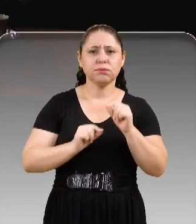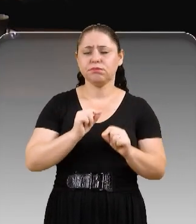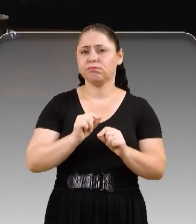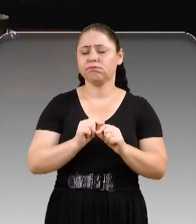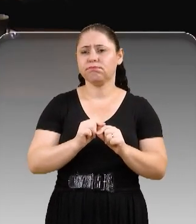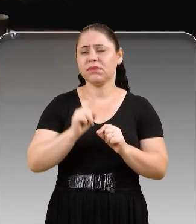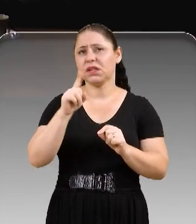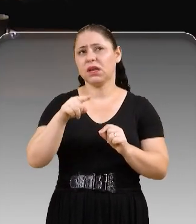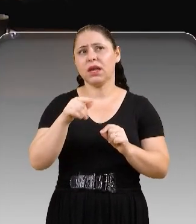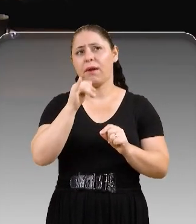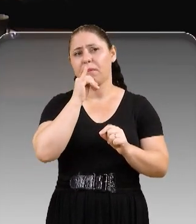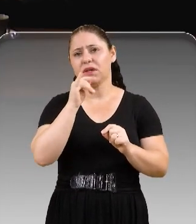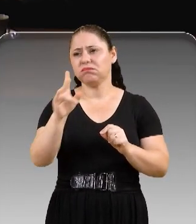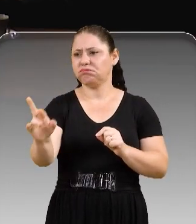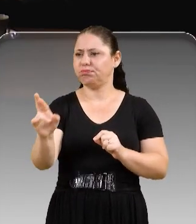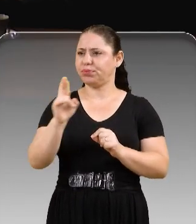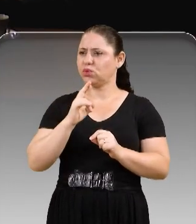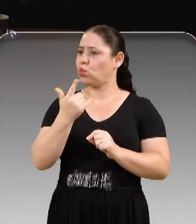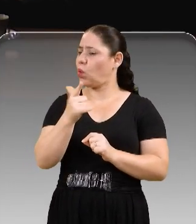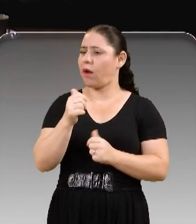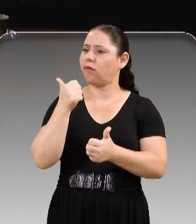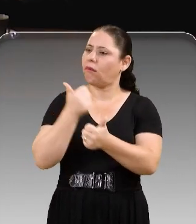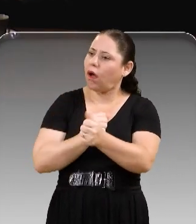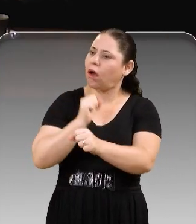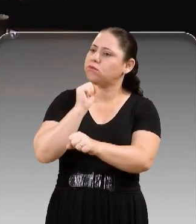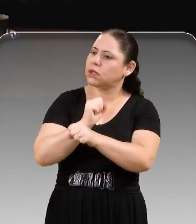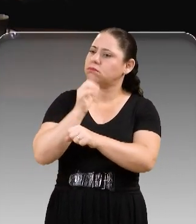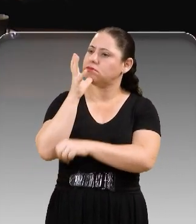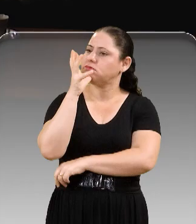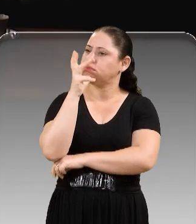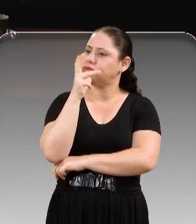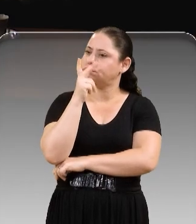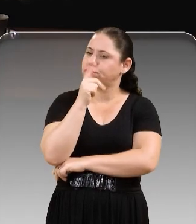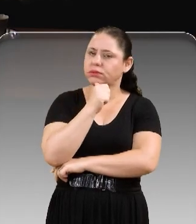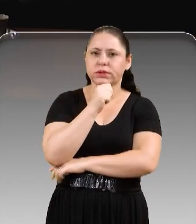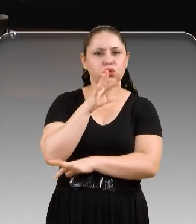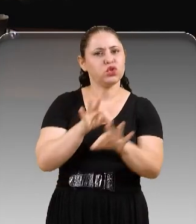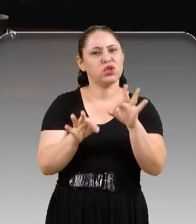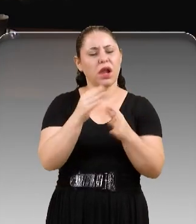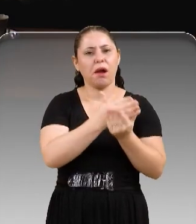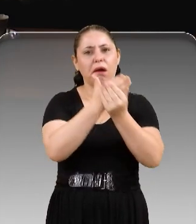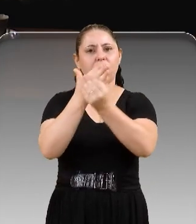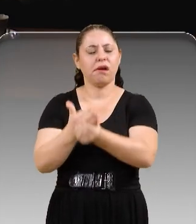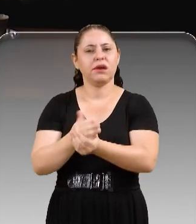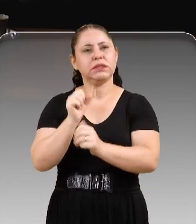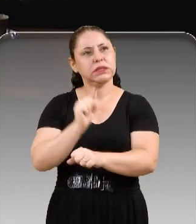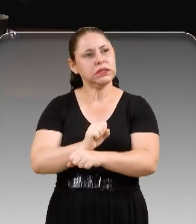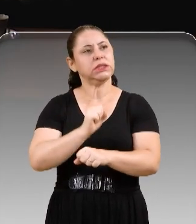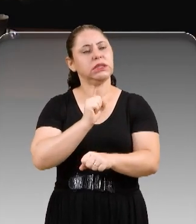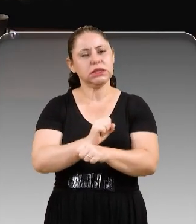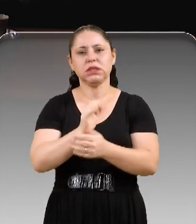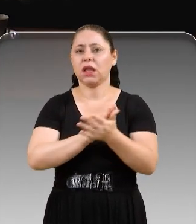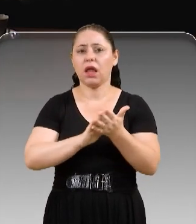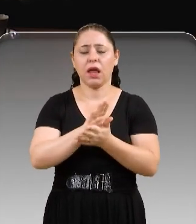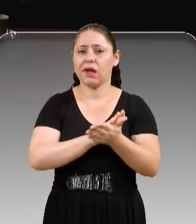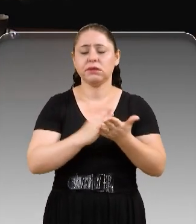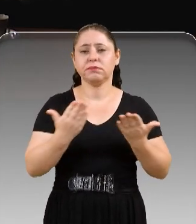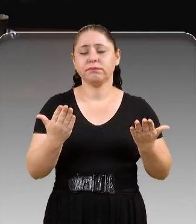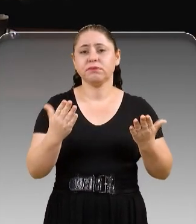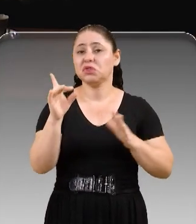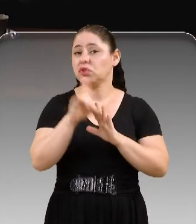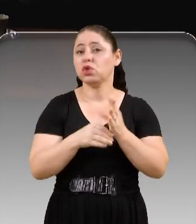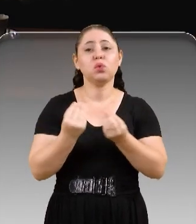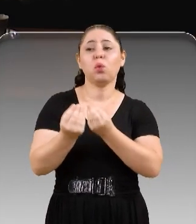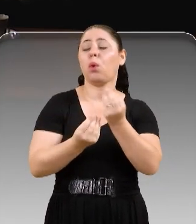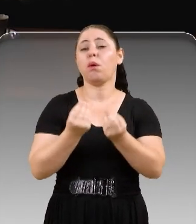muito da resposta que ele não tem às pretensões dadas, às pretensões postuladas